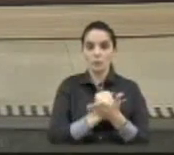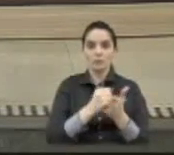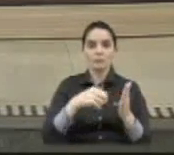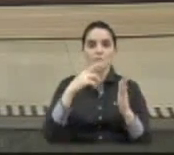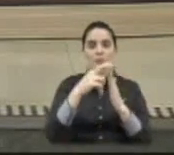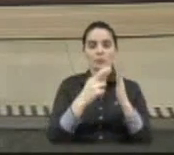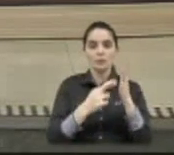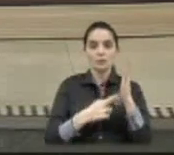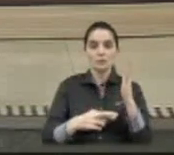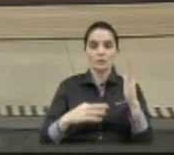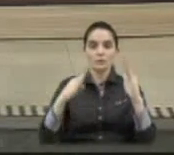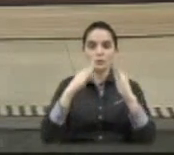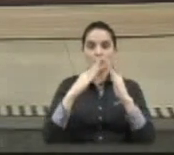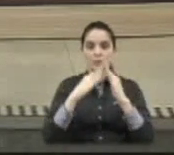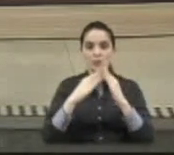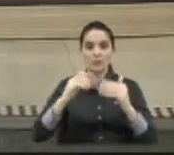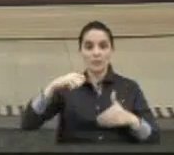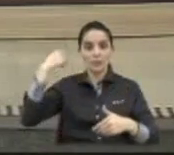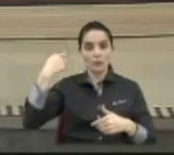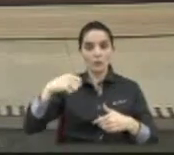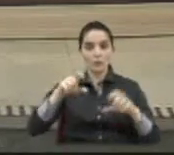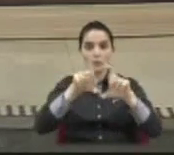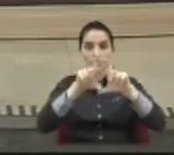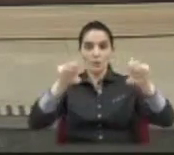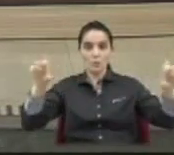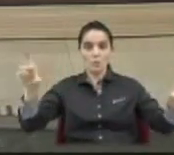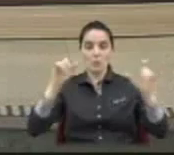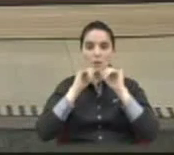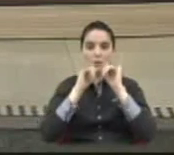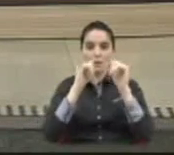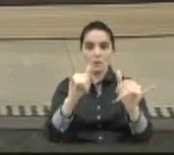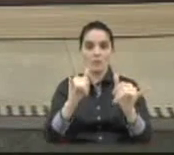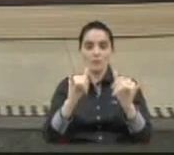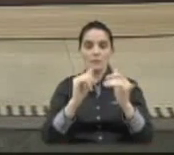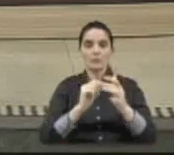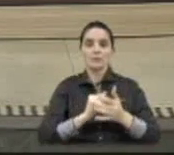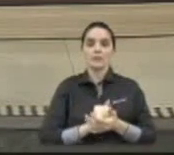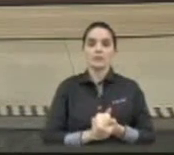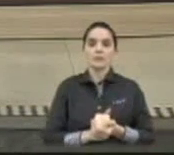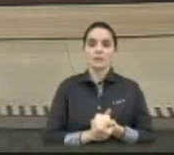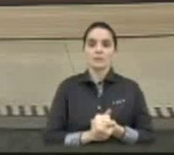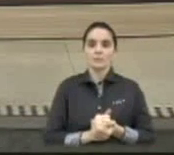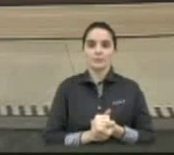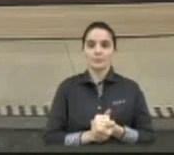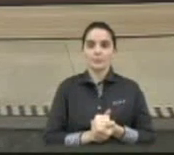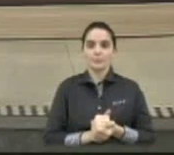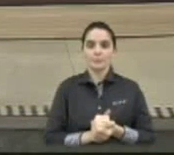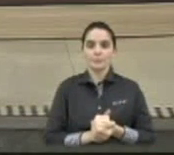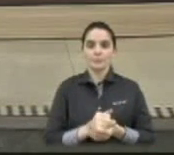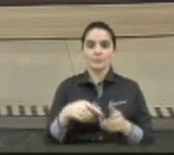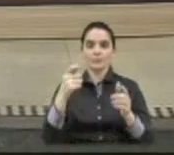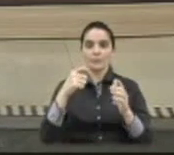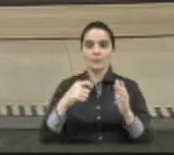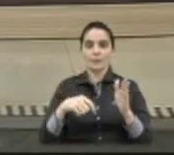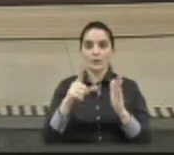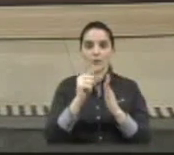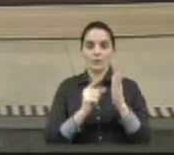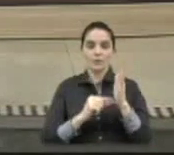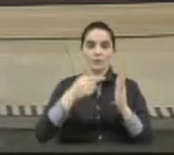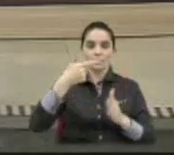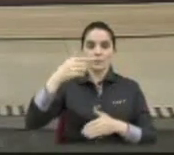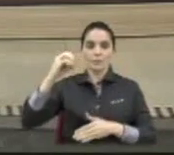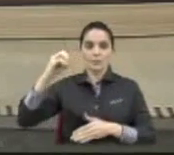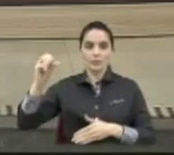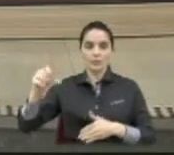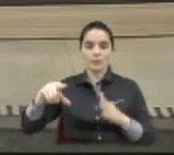de notas e nos ofícios de registro de imóveis, contendo a redação do artigo